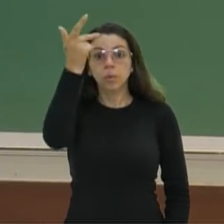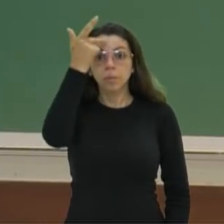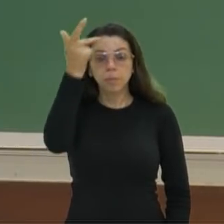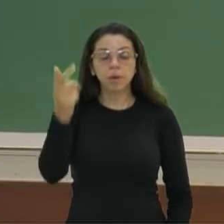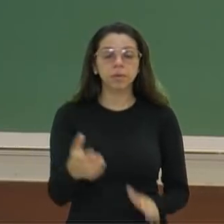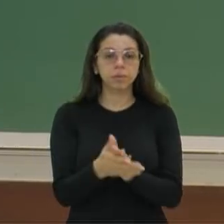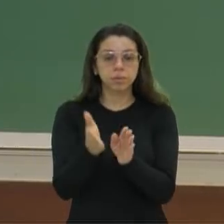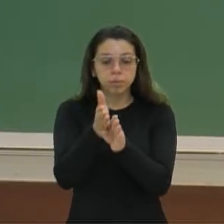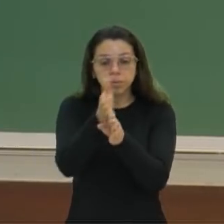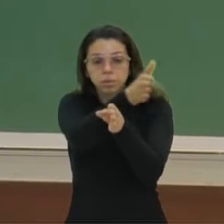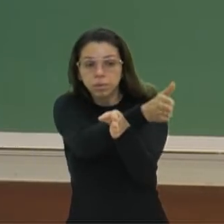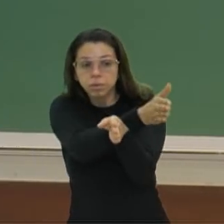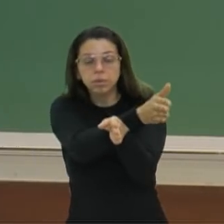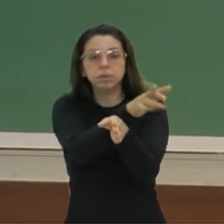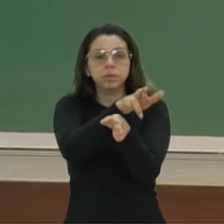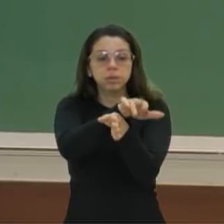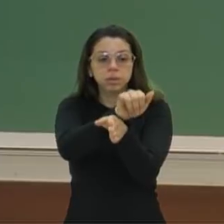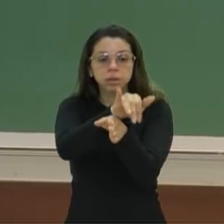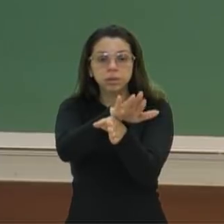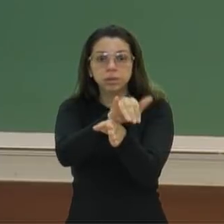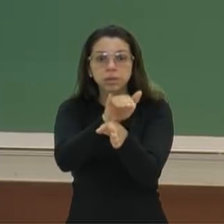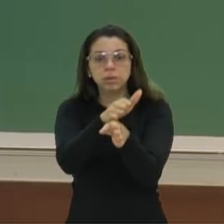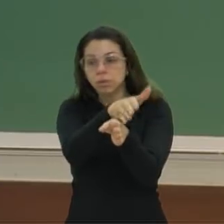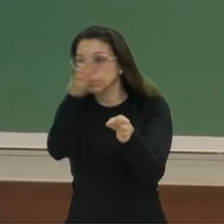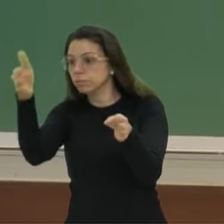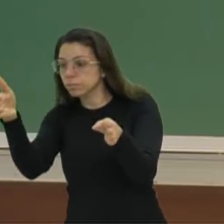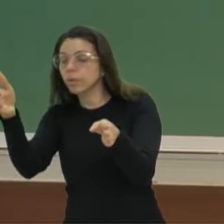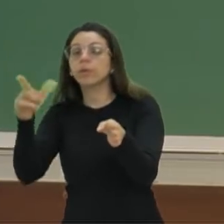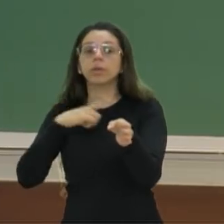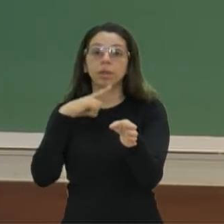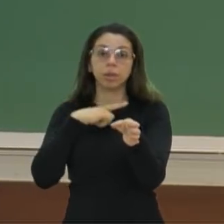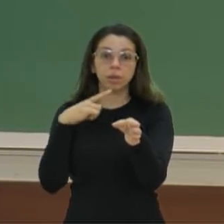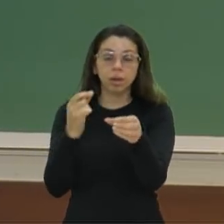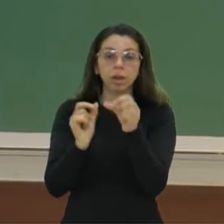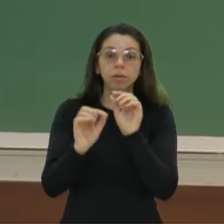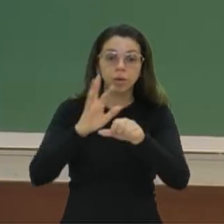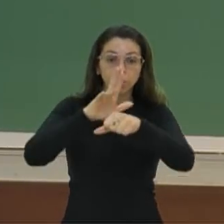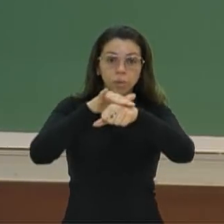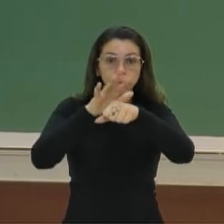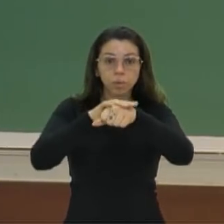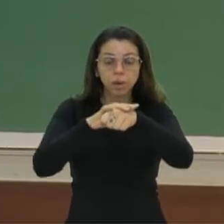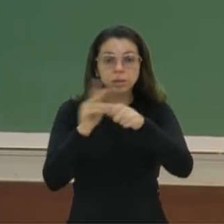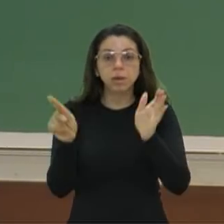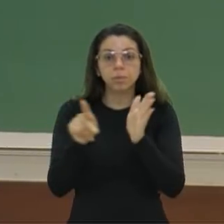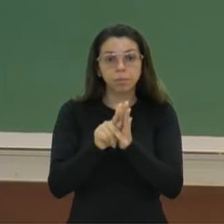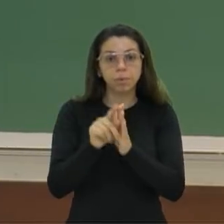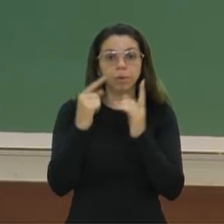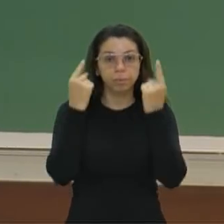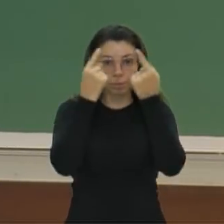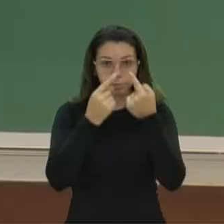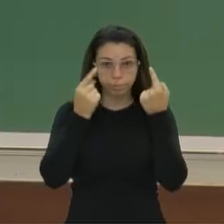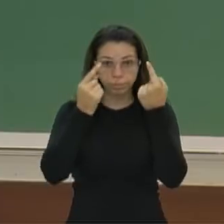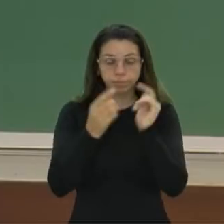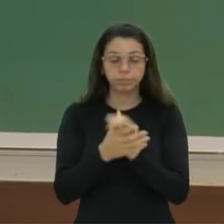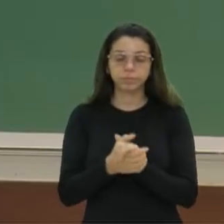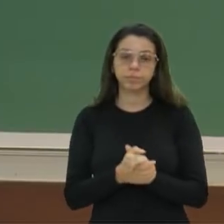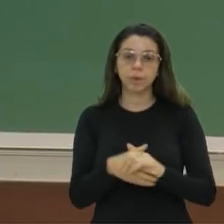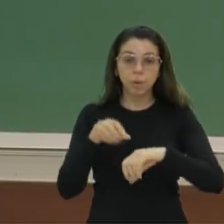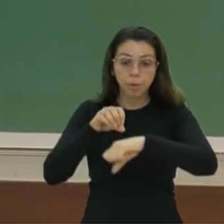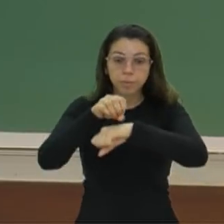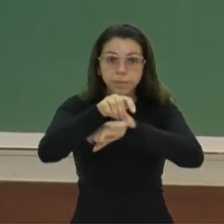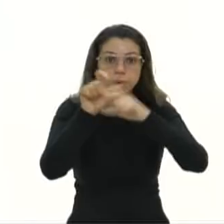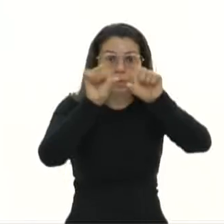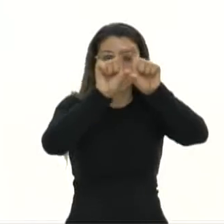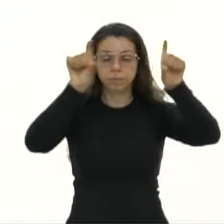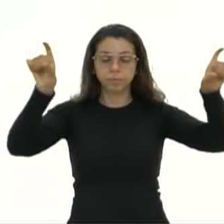forma antes ou depois, nós temos distúrbios associados à visão? Olha a dica do enunciado. A